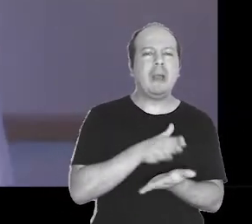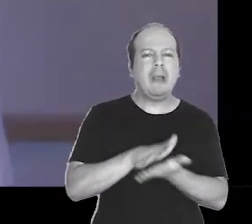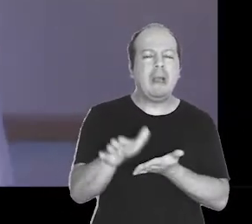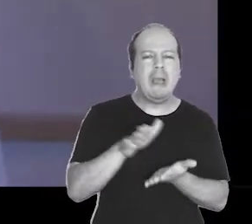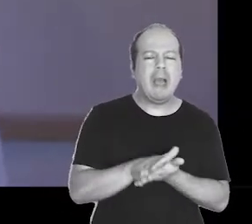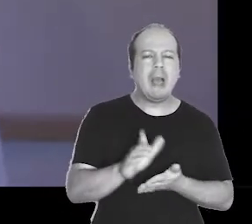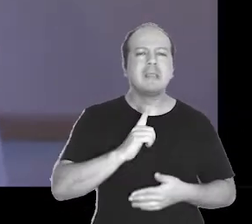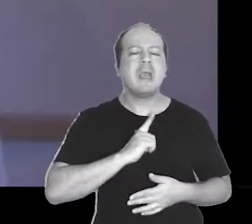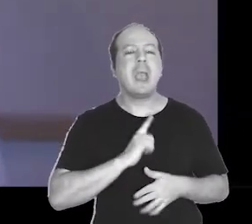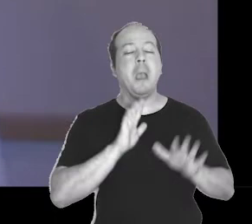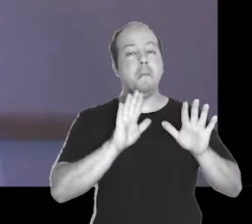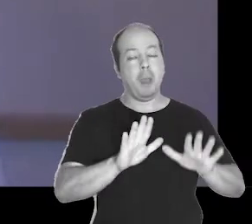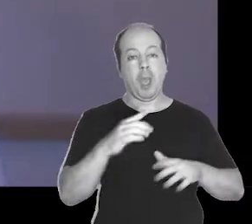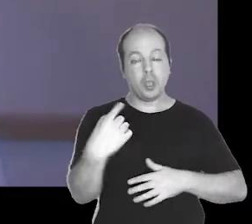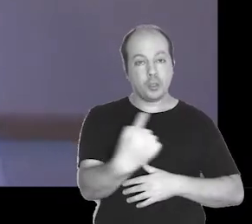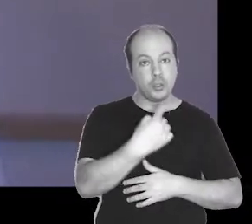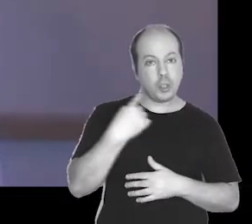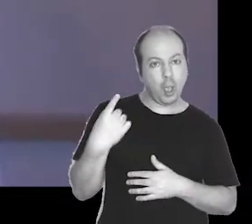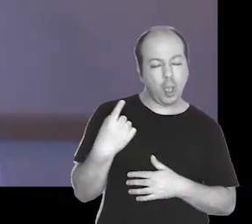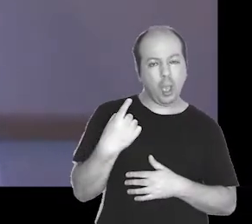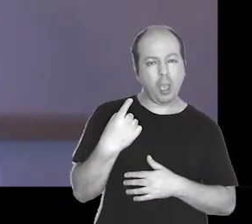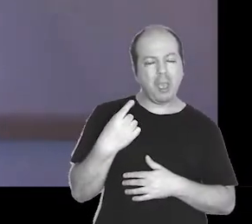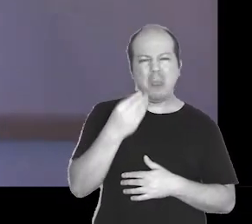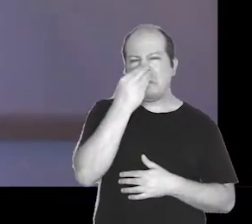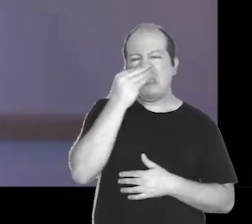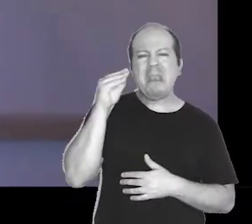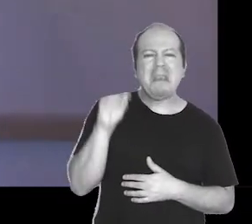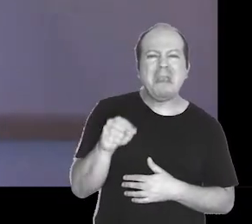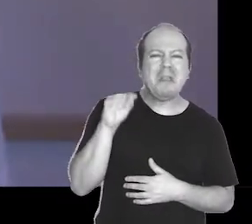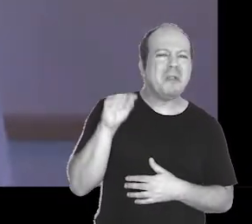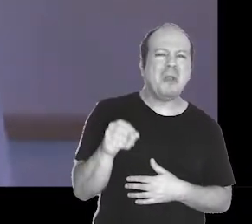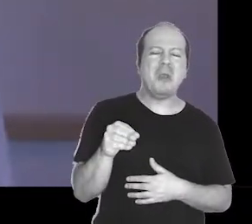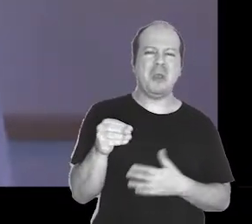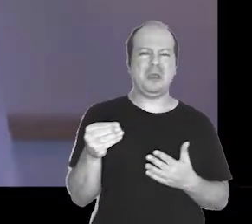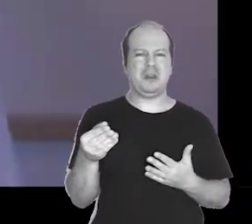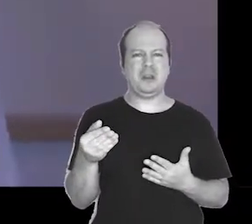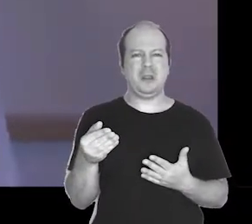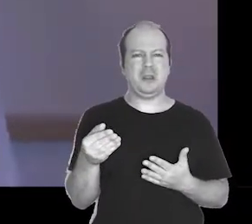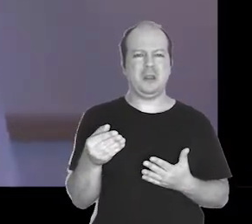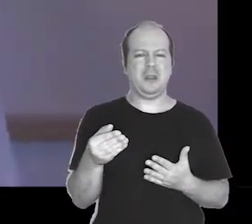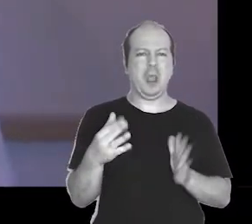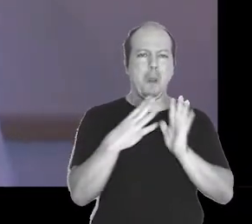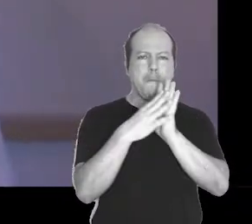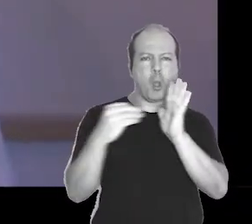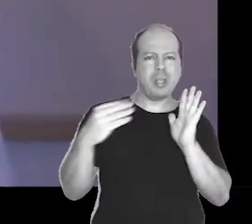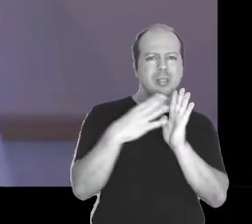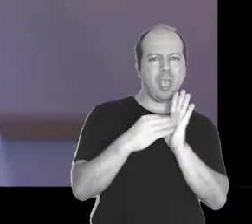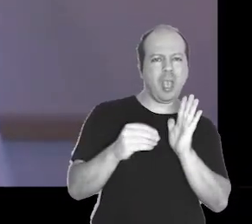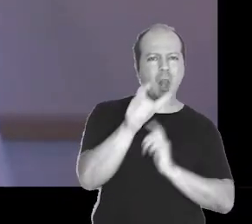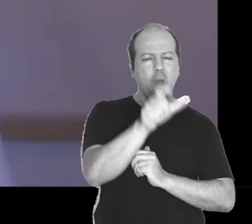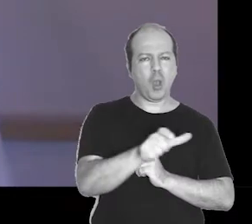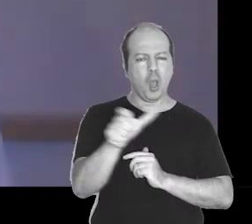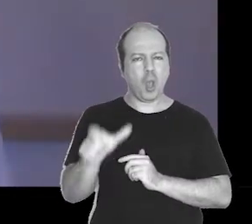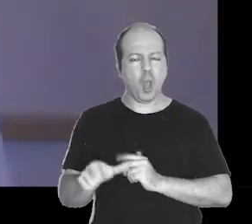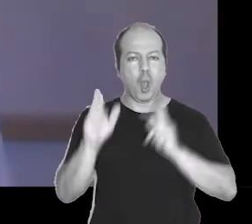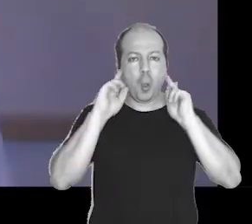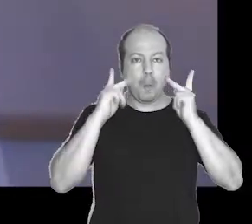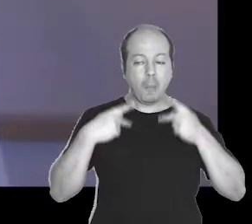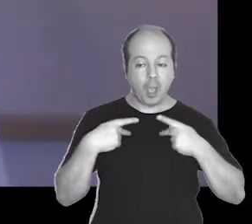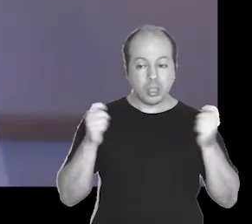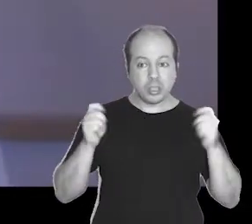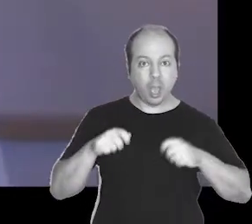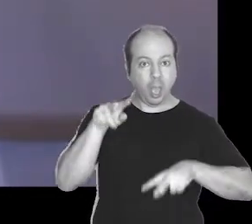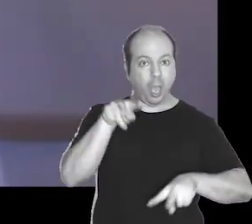Entretanto, nós não podemos ignorar o que, nesses grandes modelos humanos, é passível de